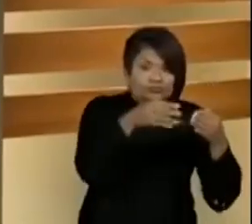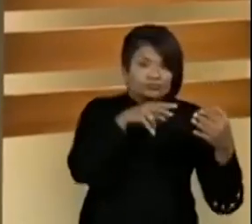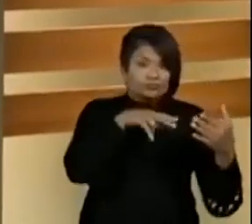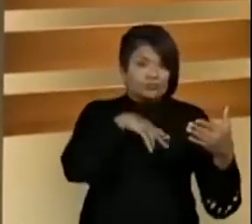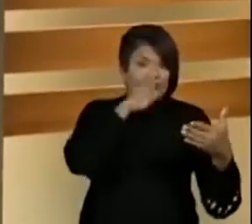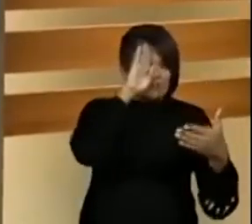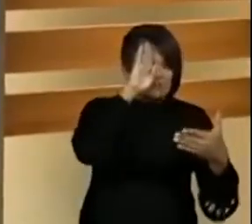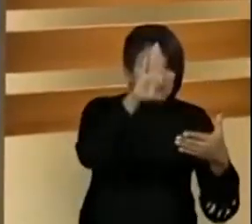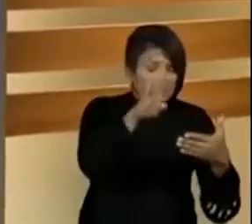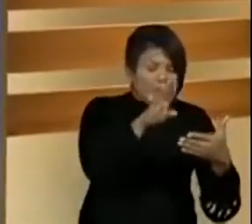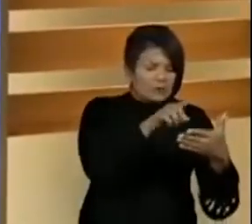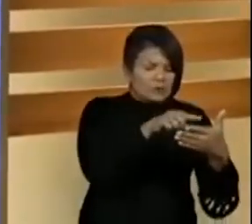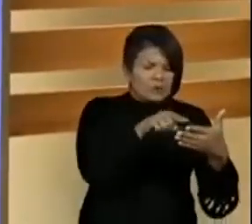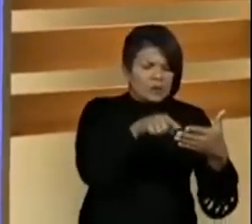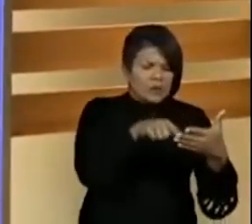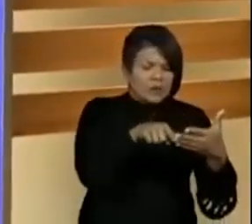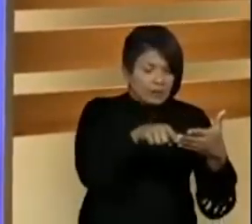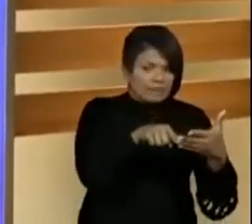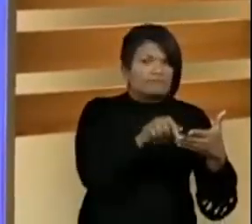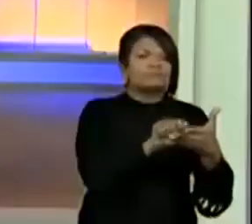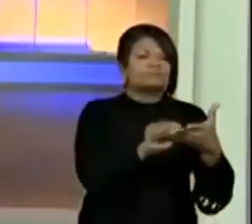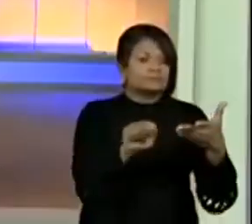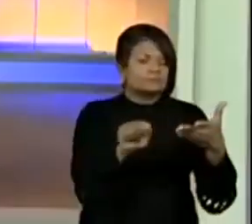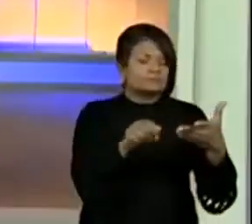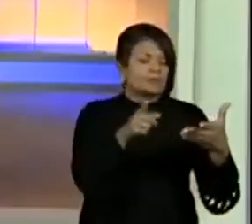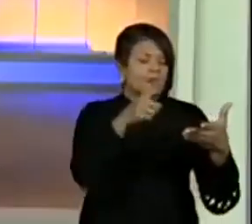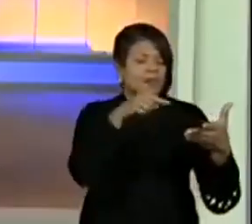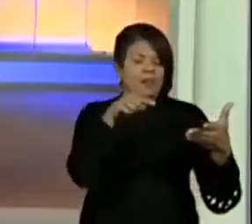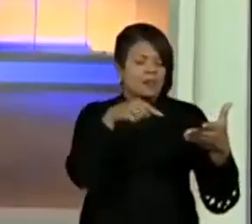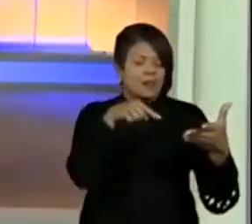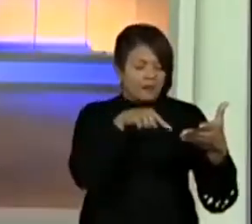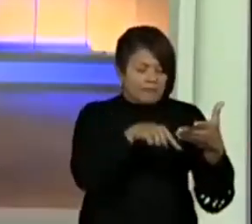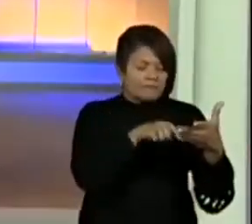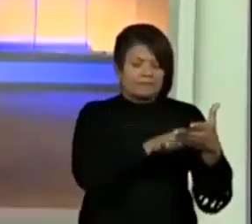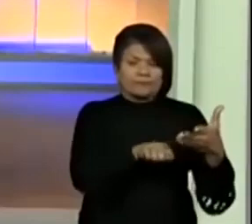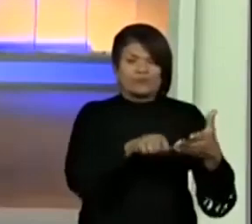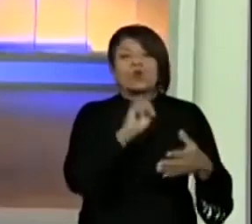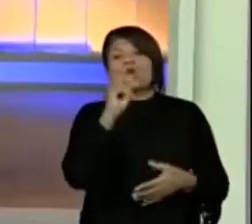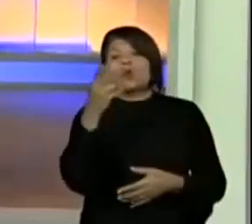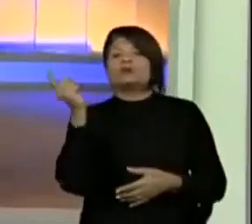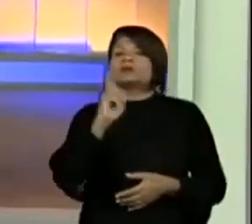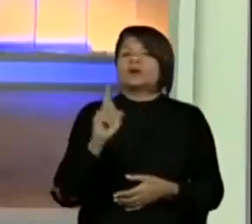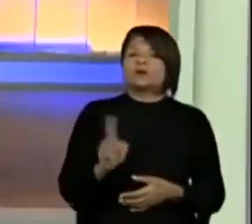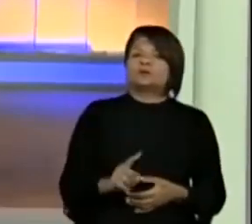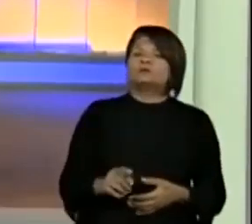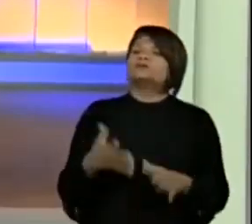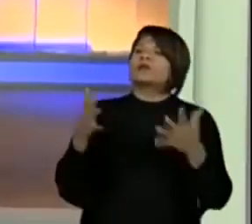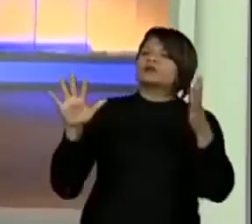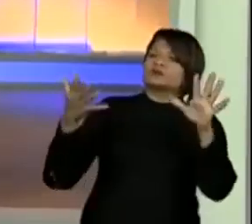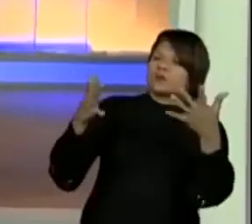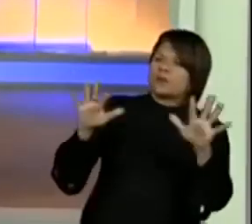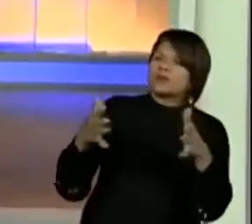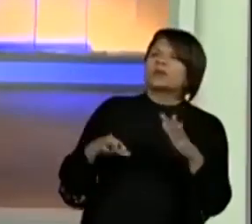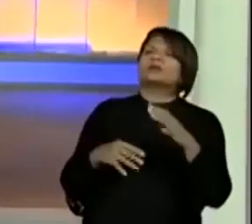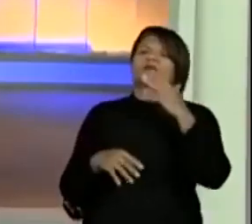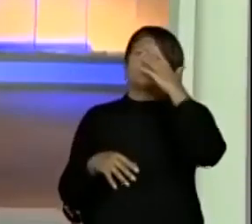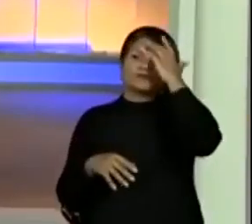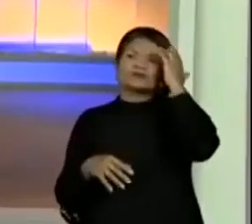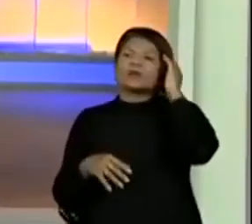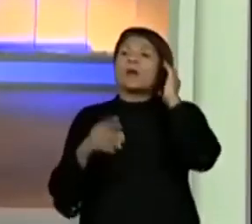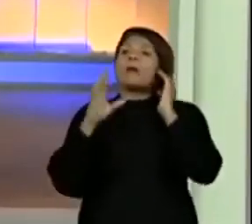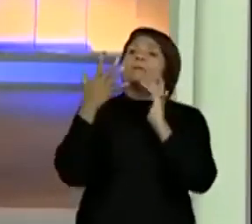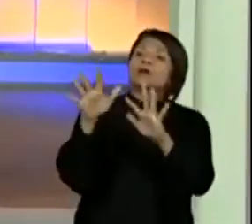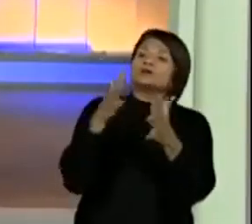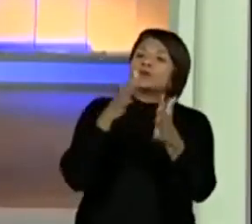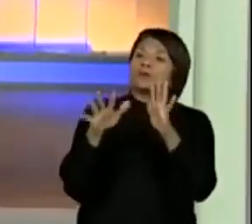texto, tenta localizar as informações principais? Respondam para mim, sim, eu não uso. Mais ou menos, acho que no